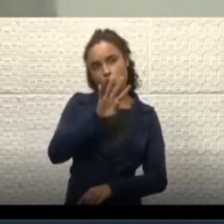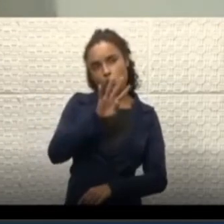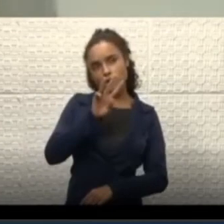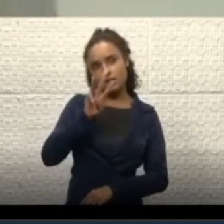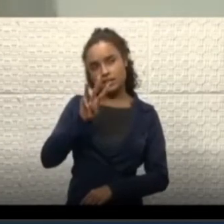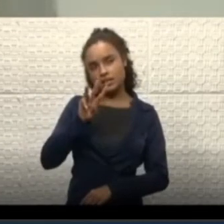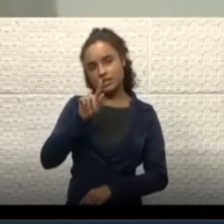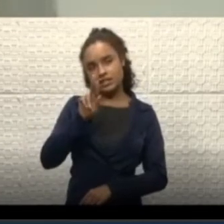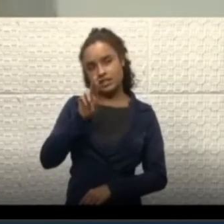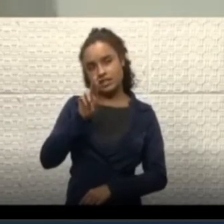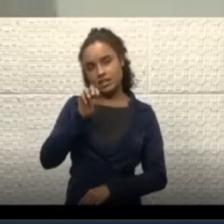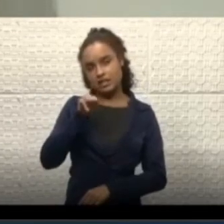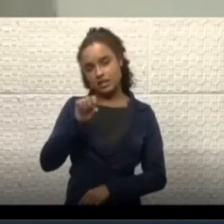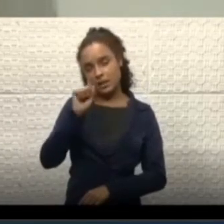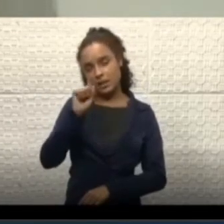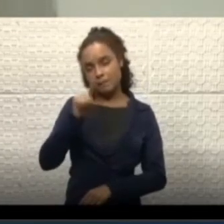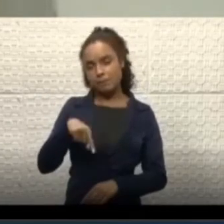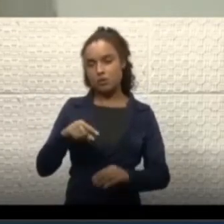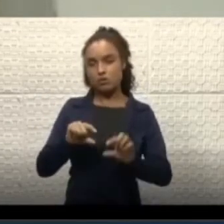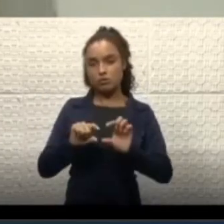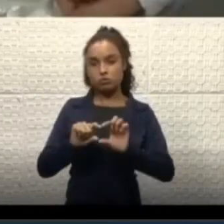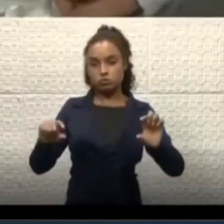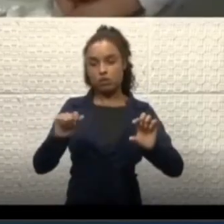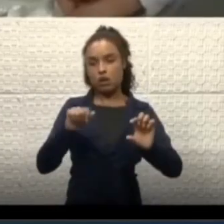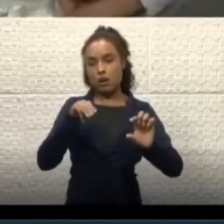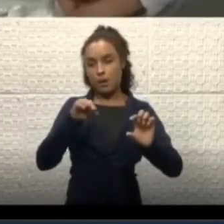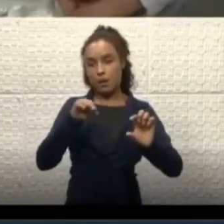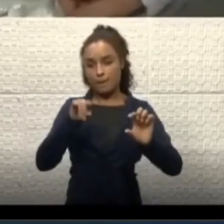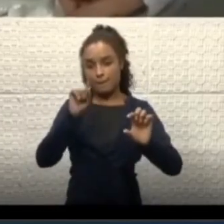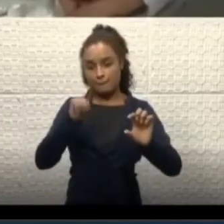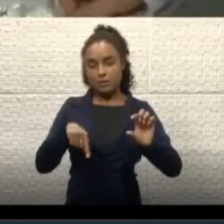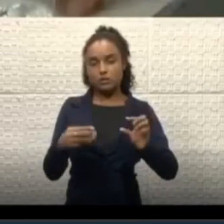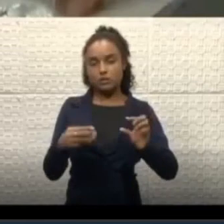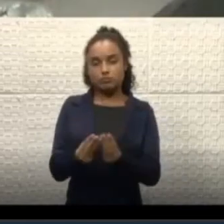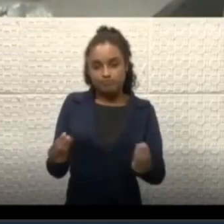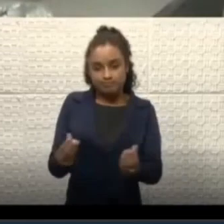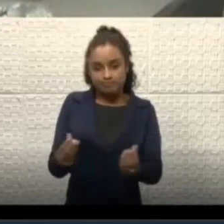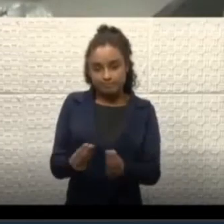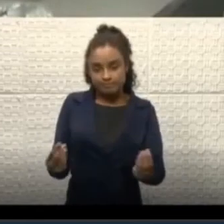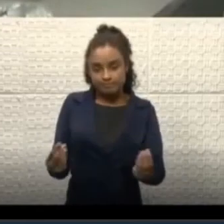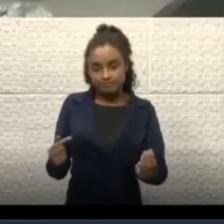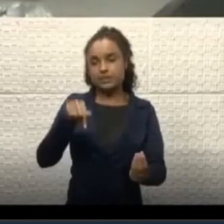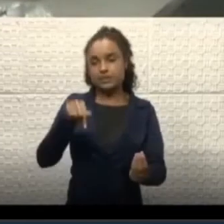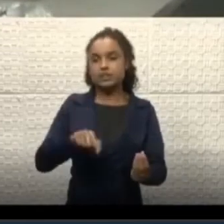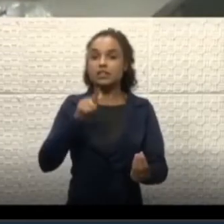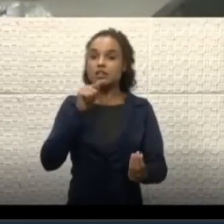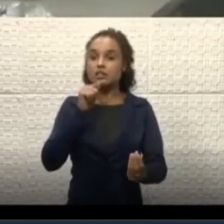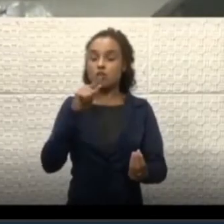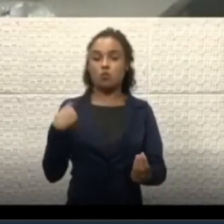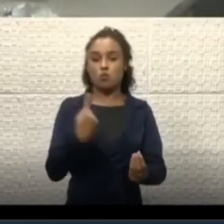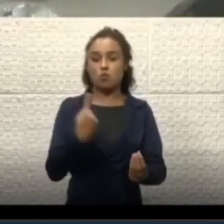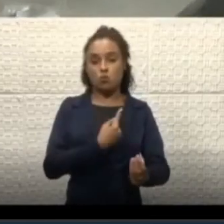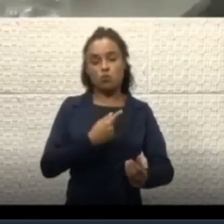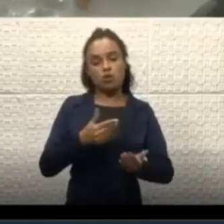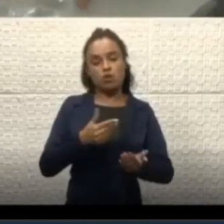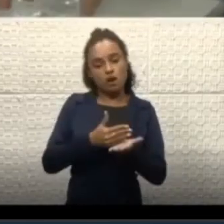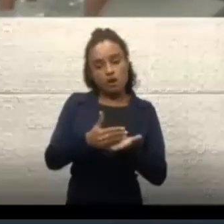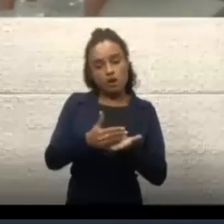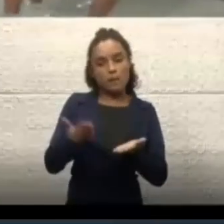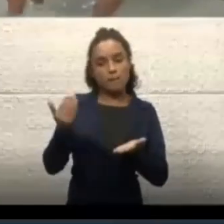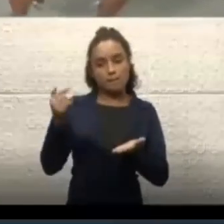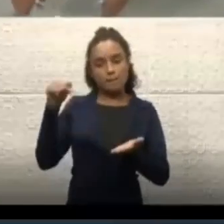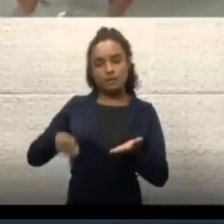gramas de amostra para fazer a diluição. Então, a água que nós medimos no